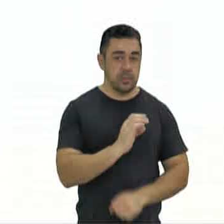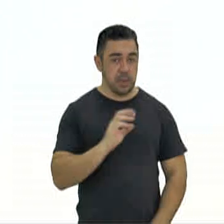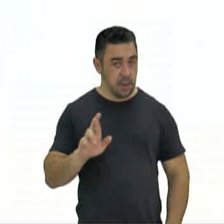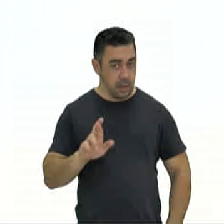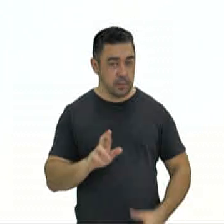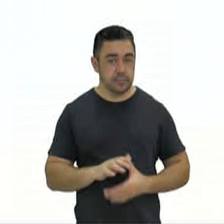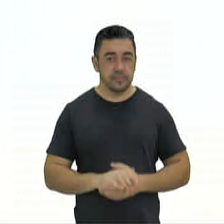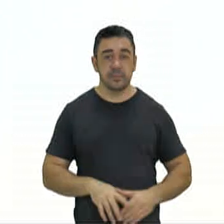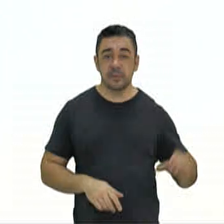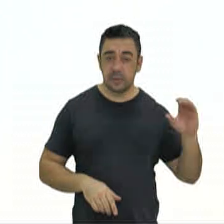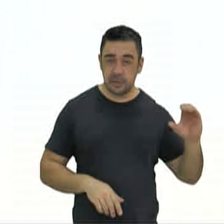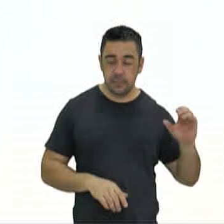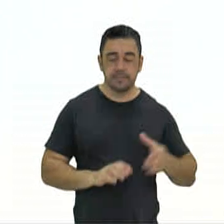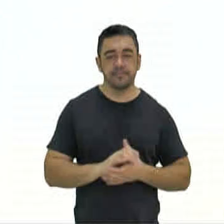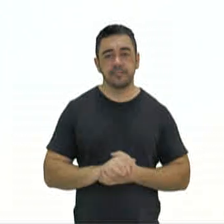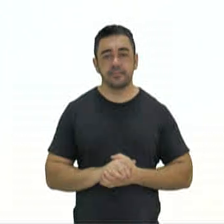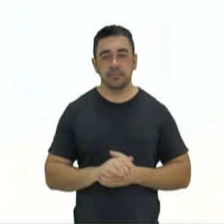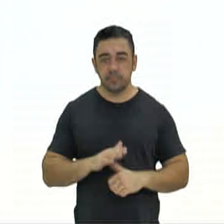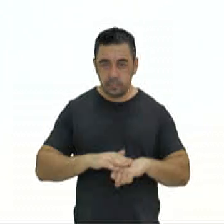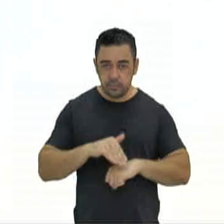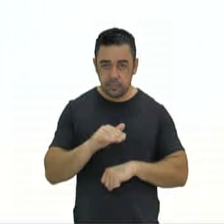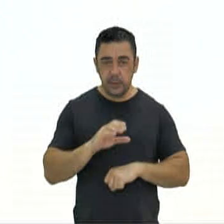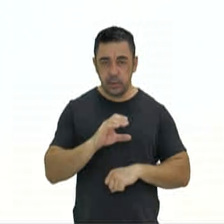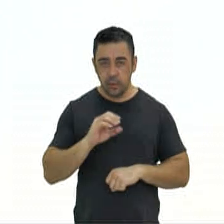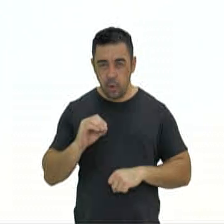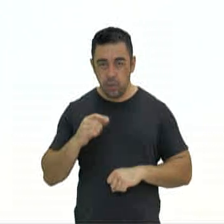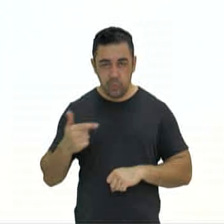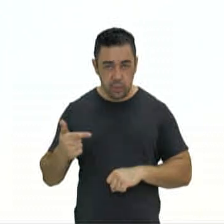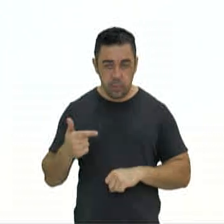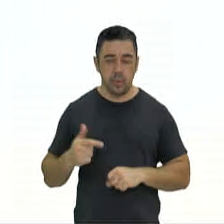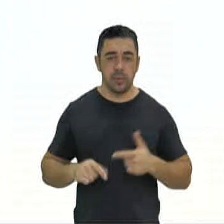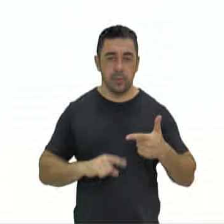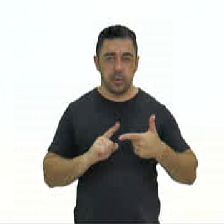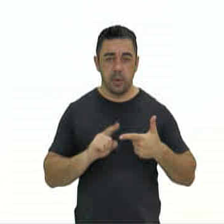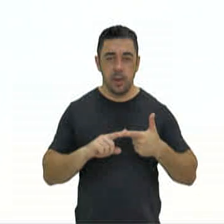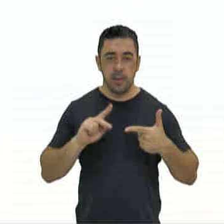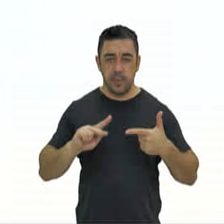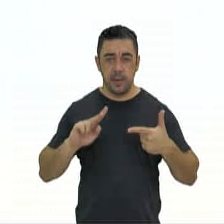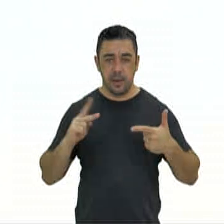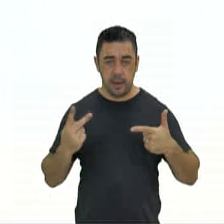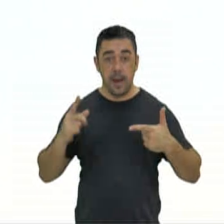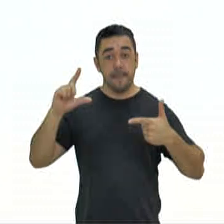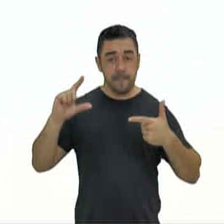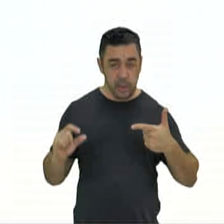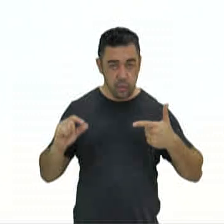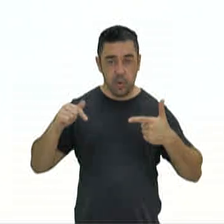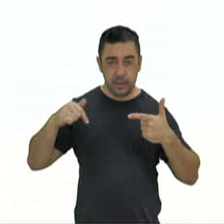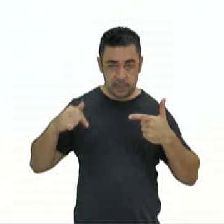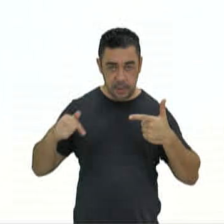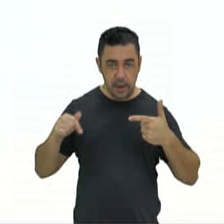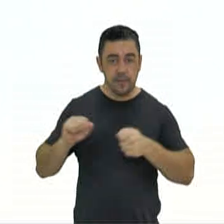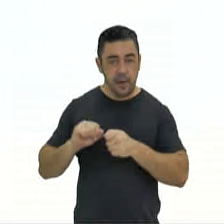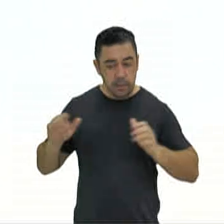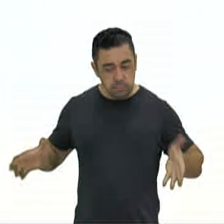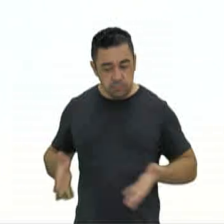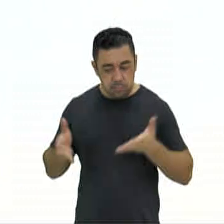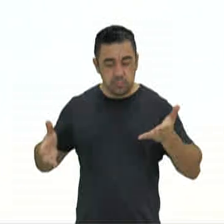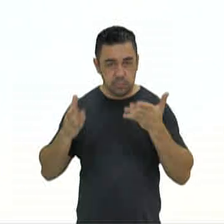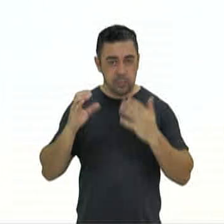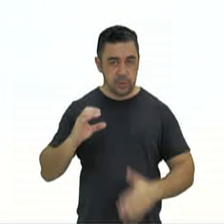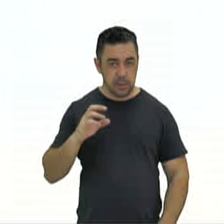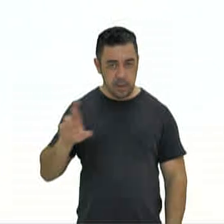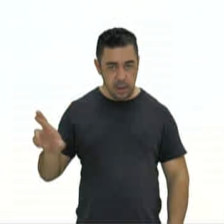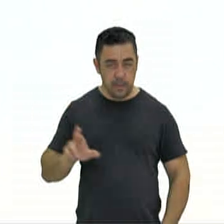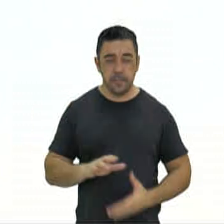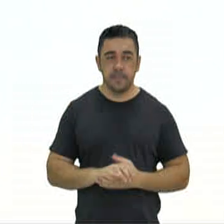C, alta concentração de gás carbônico e pH menor que 7 excitam o CR.